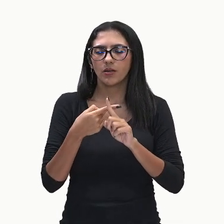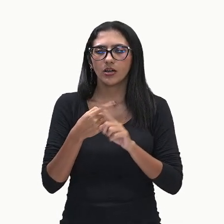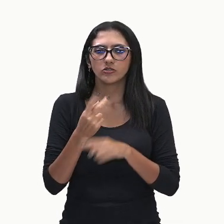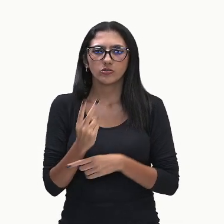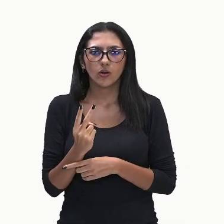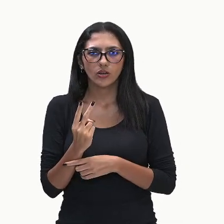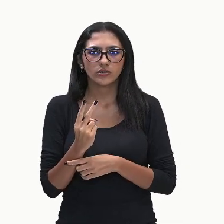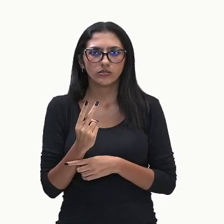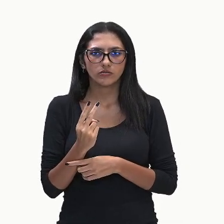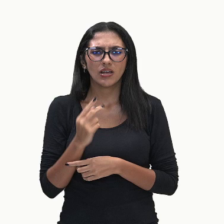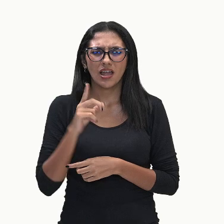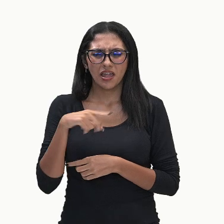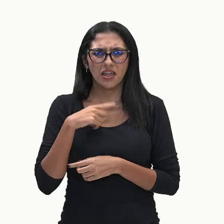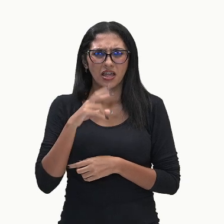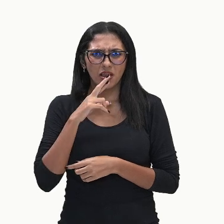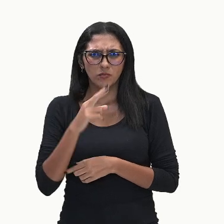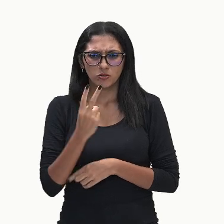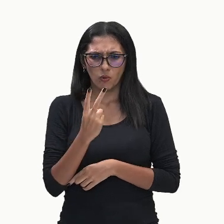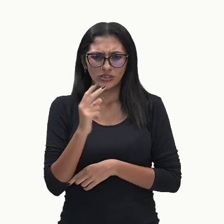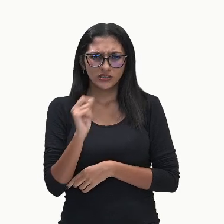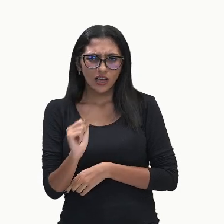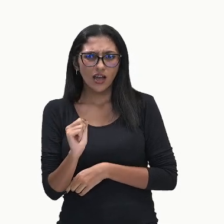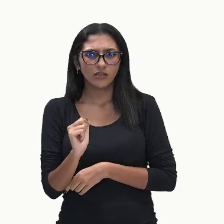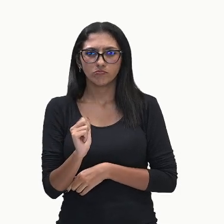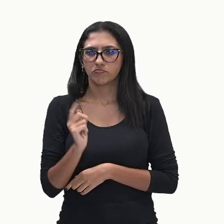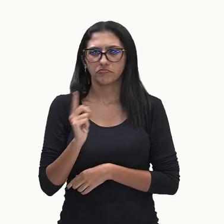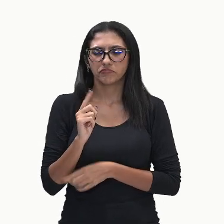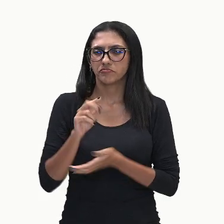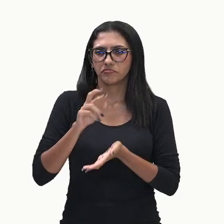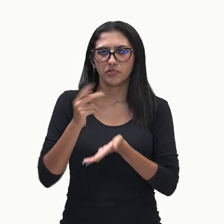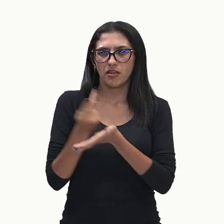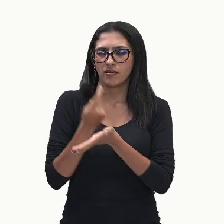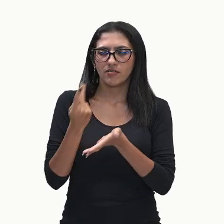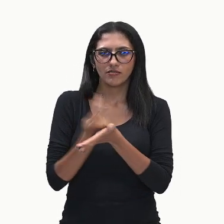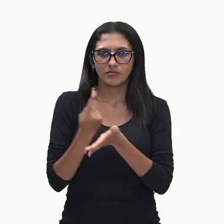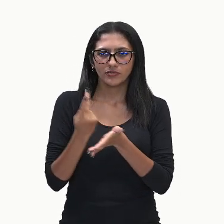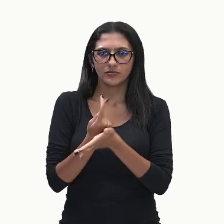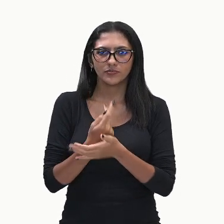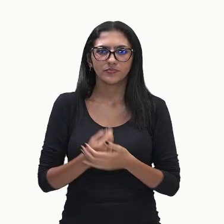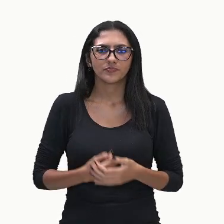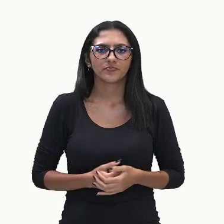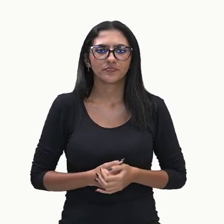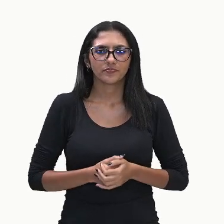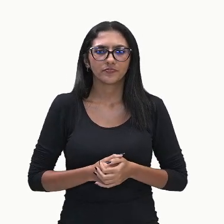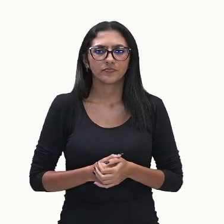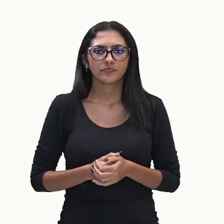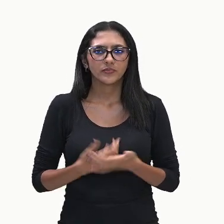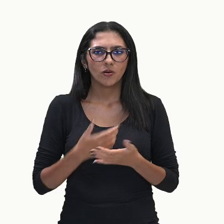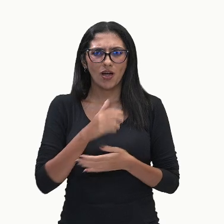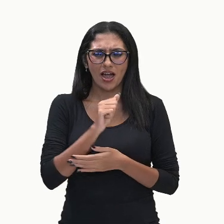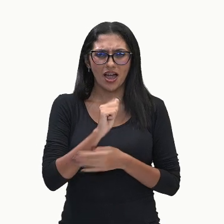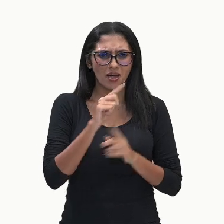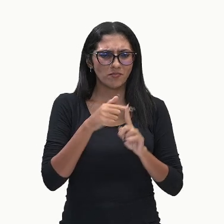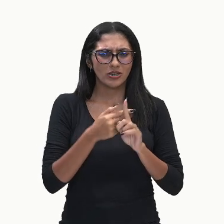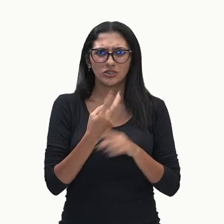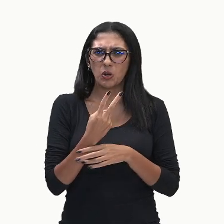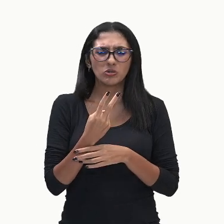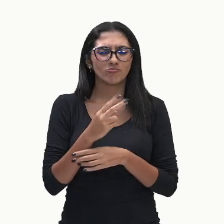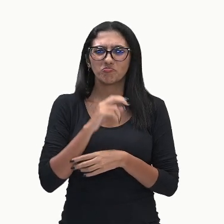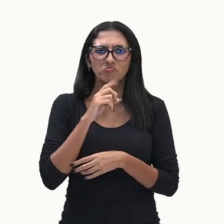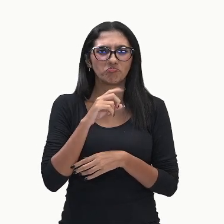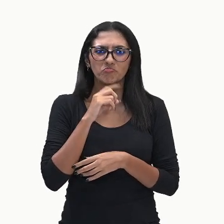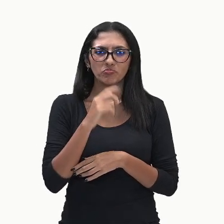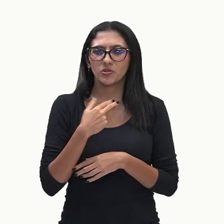igual a 2A? Não, isso aqui é errado. Então, A mais 2 não se pode somar. A